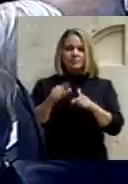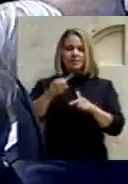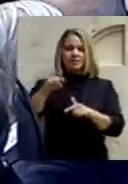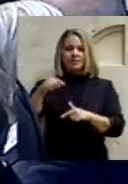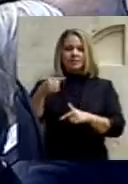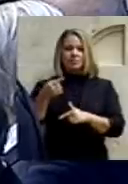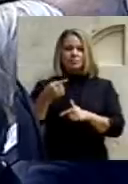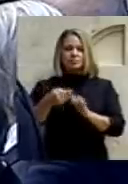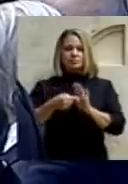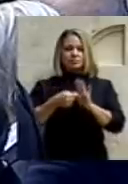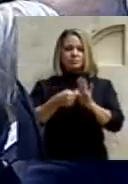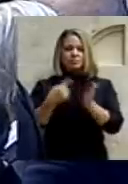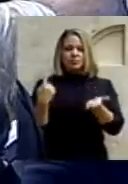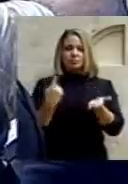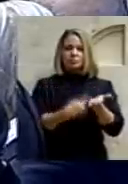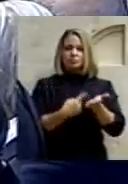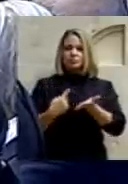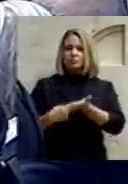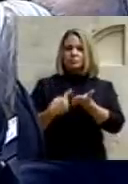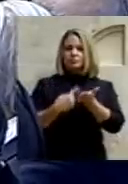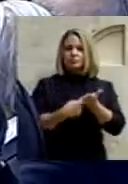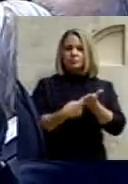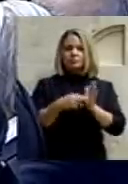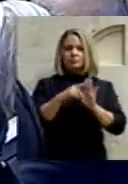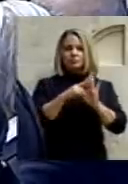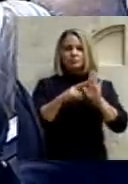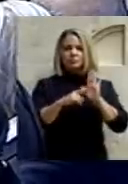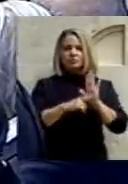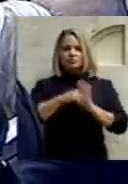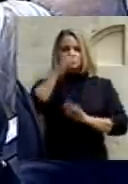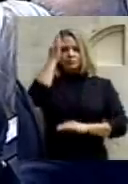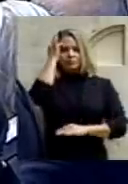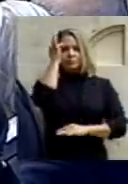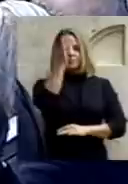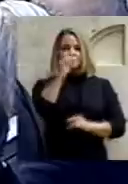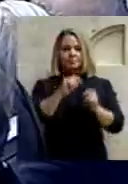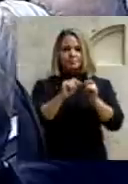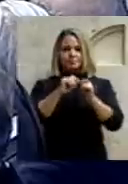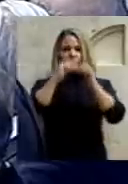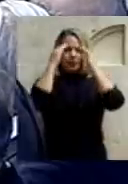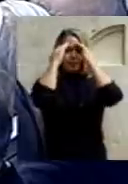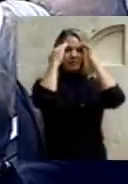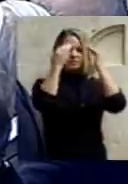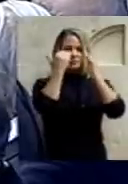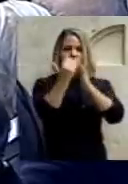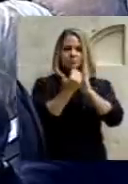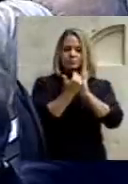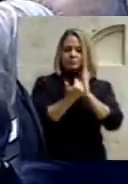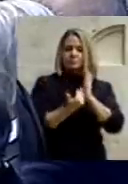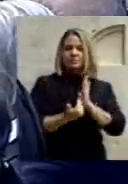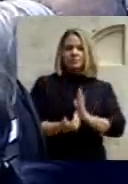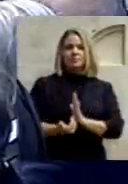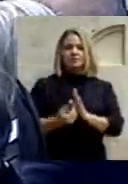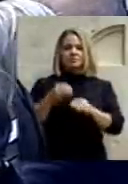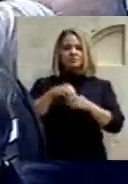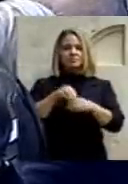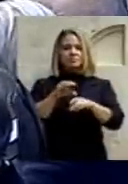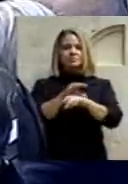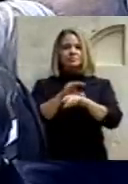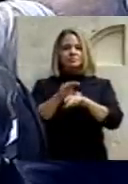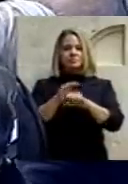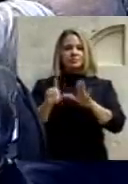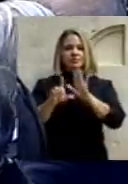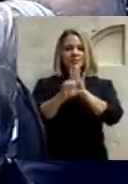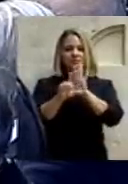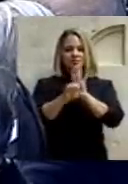após prestar o compromisso regimental de bem e fielmente cumprir os deveres dos cargos nos termos da Constituição e